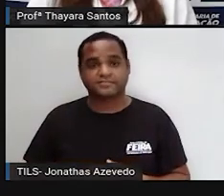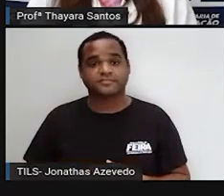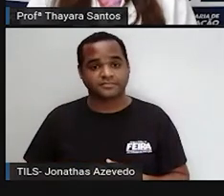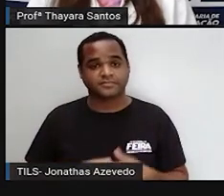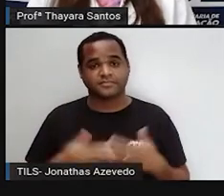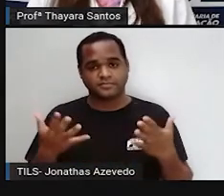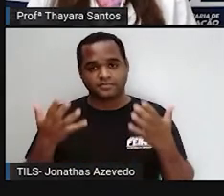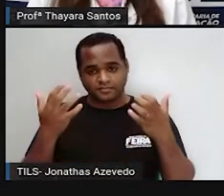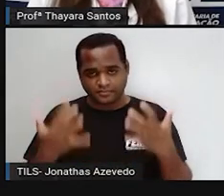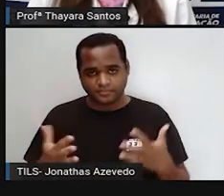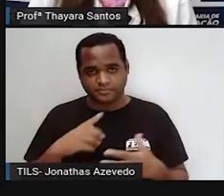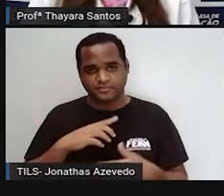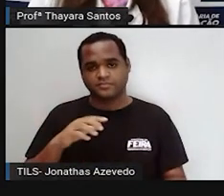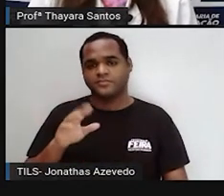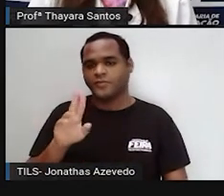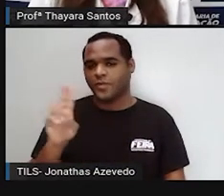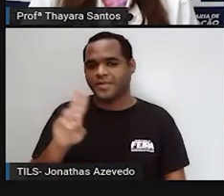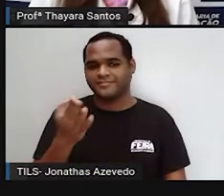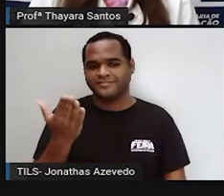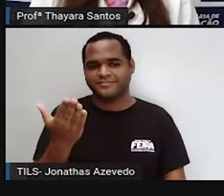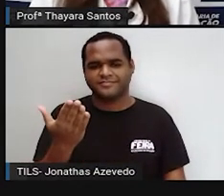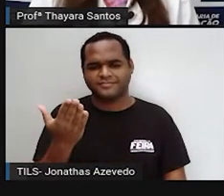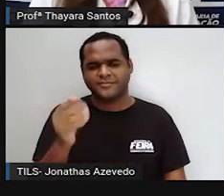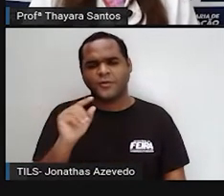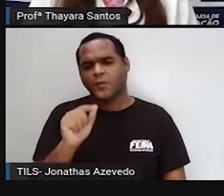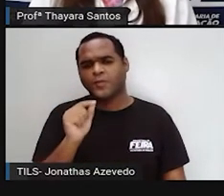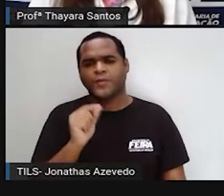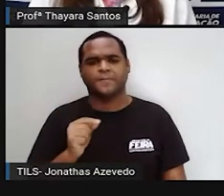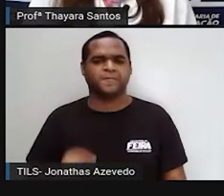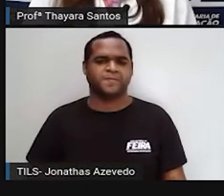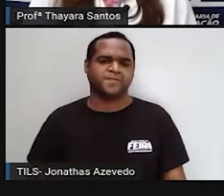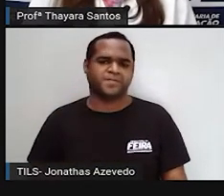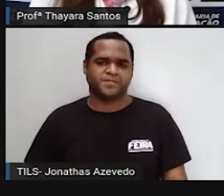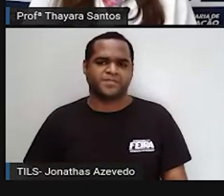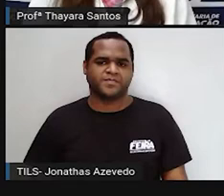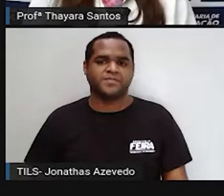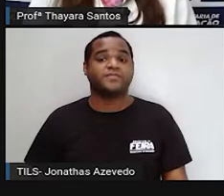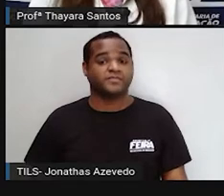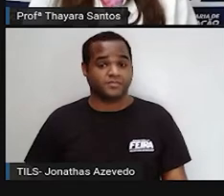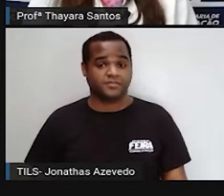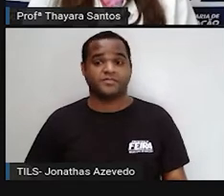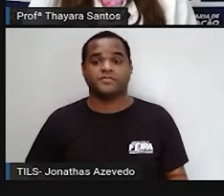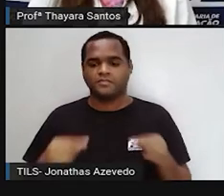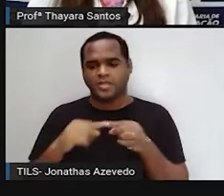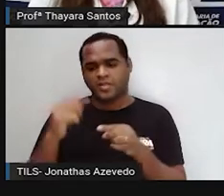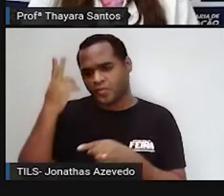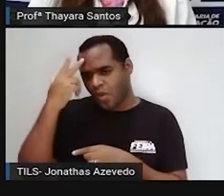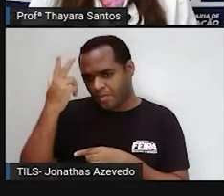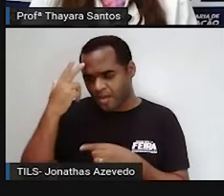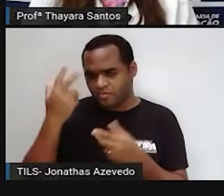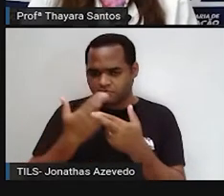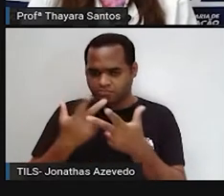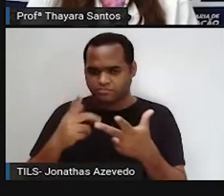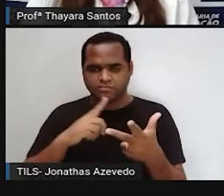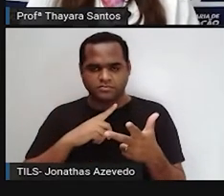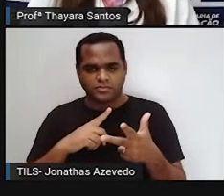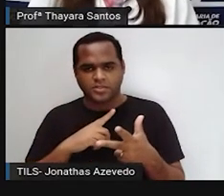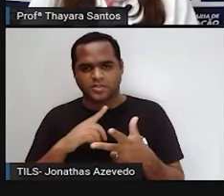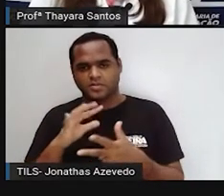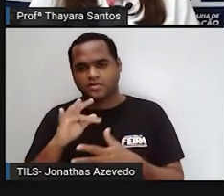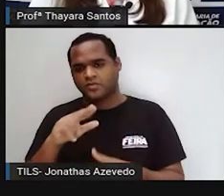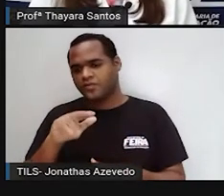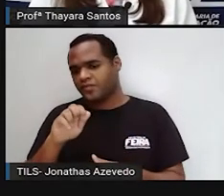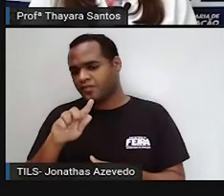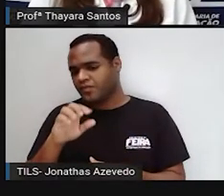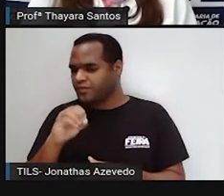Agora a gente vai falar da esporulação. O que é isso? A esporulação, ela é muito comum nos fungos. Então,